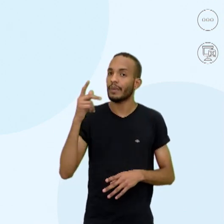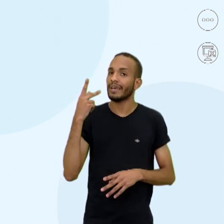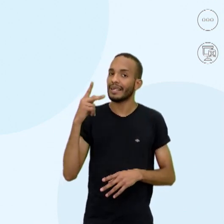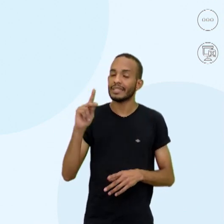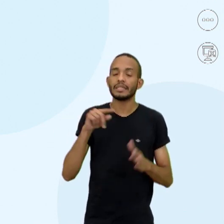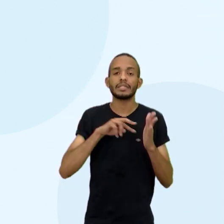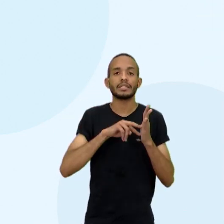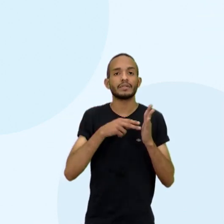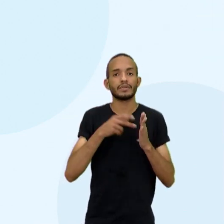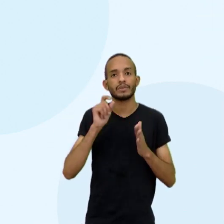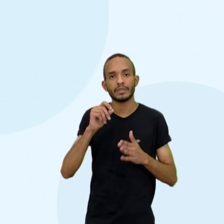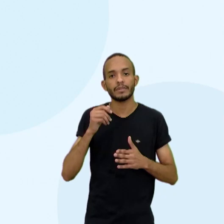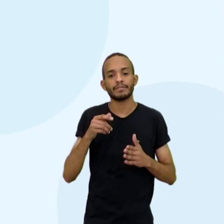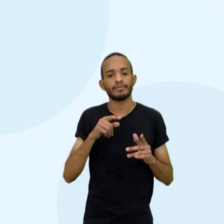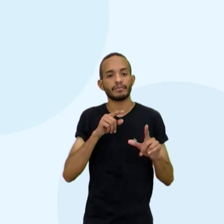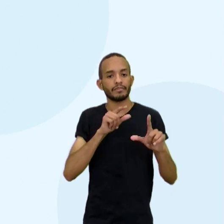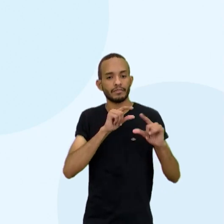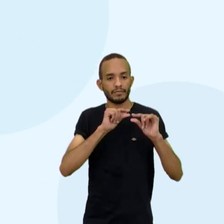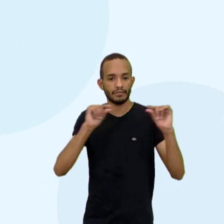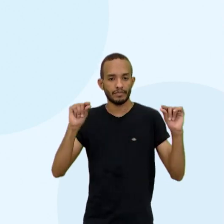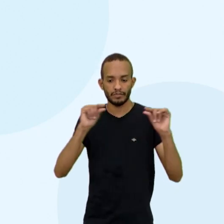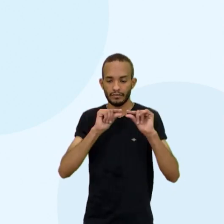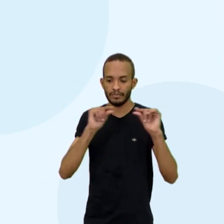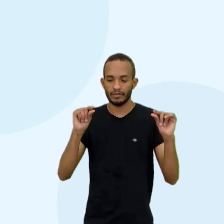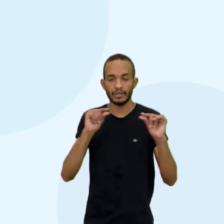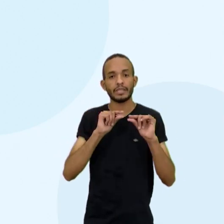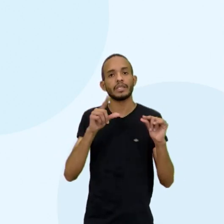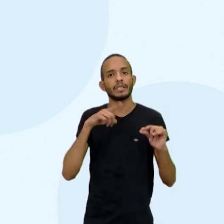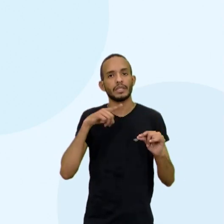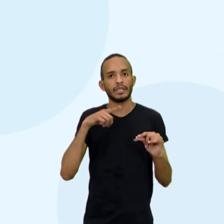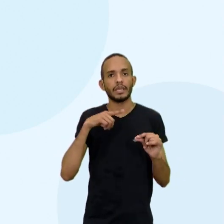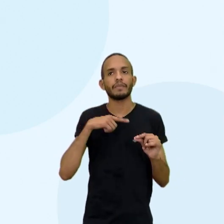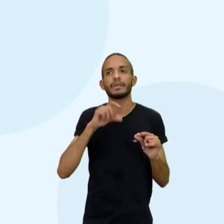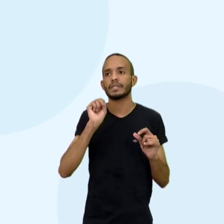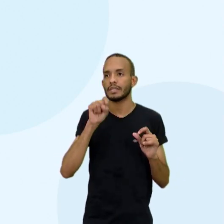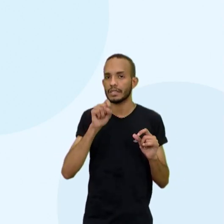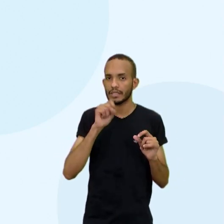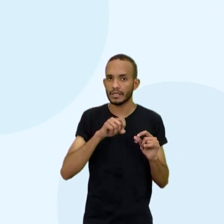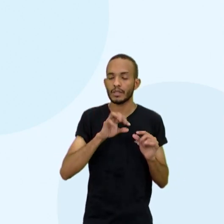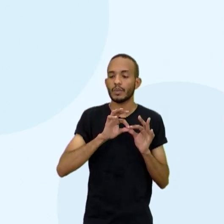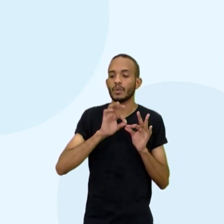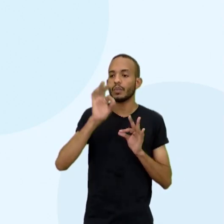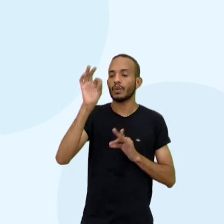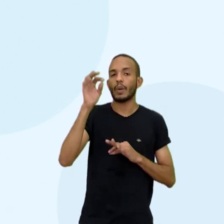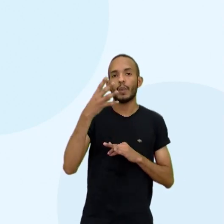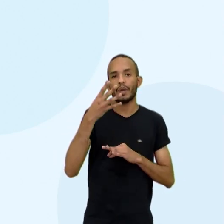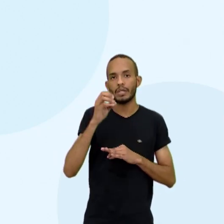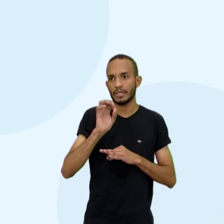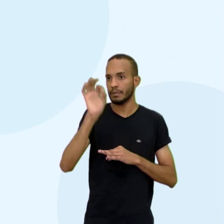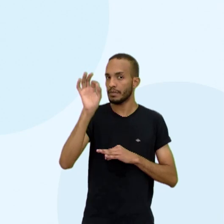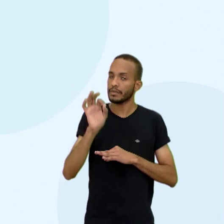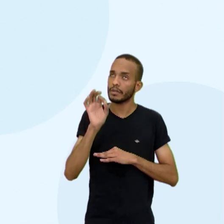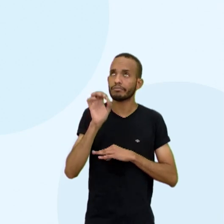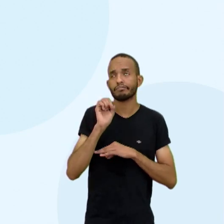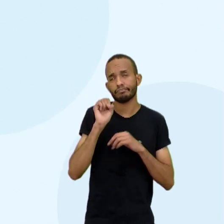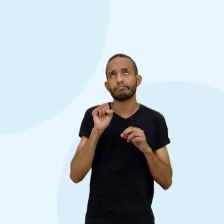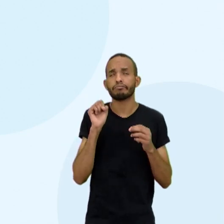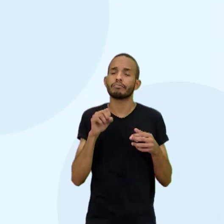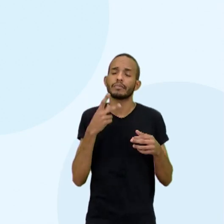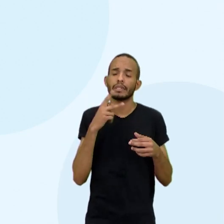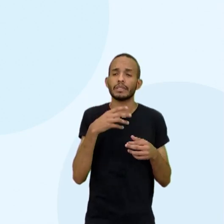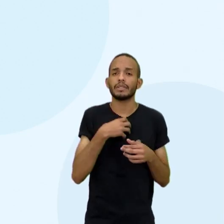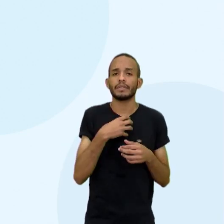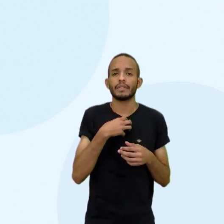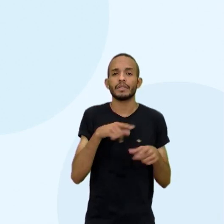Significa que daqui para cá, ó, houve um aumento aí de 40%, a gente pode ler assim, né? Ou